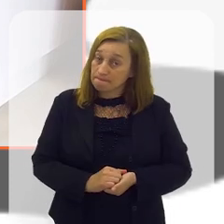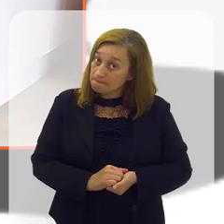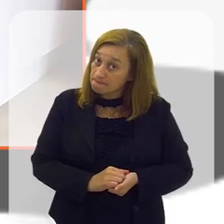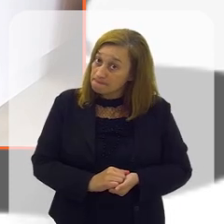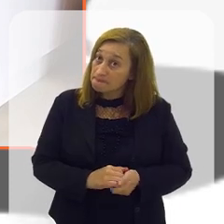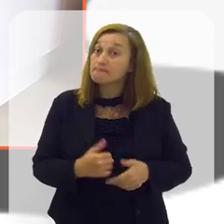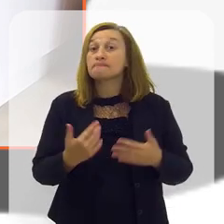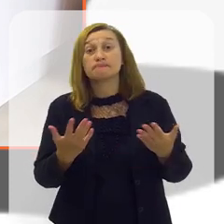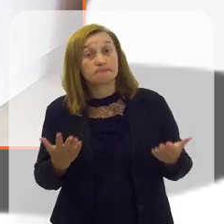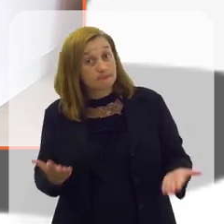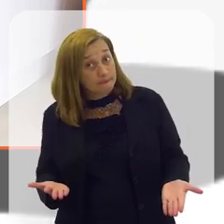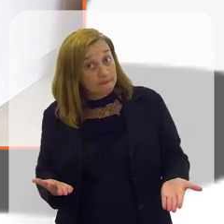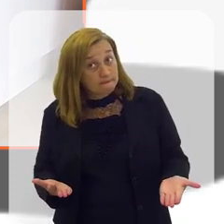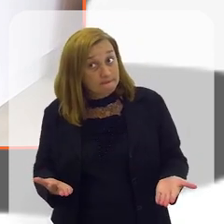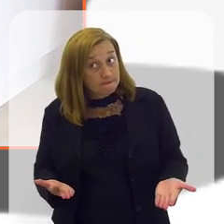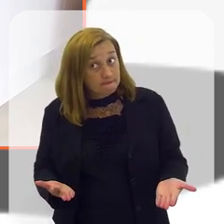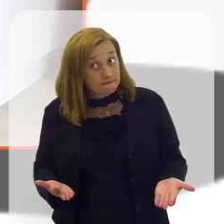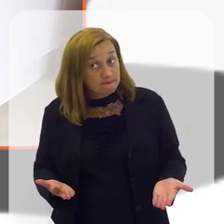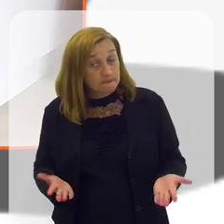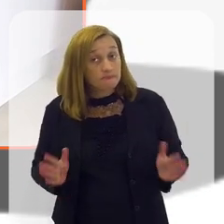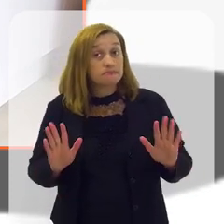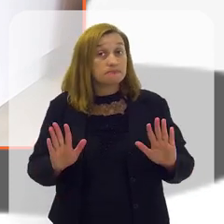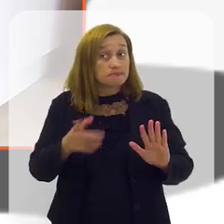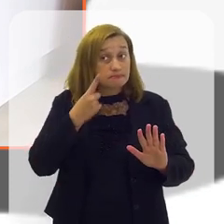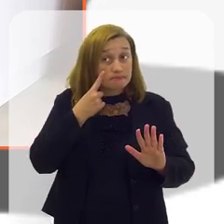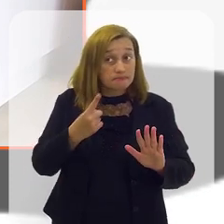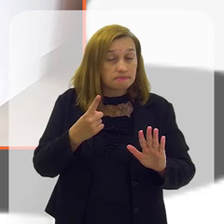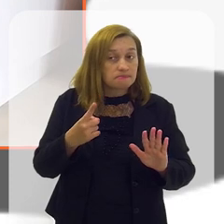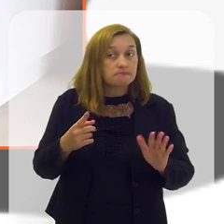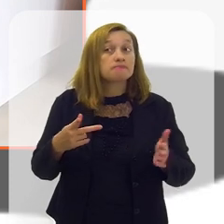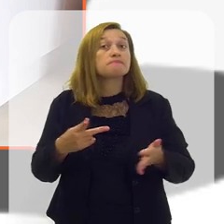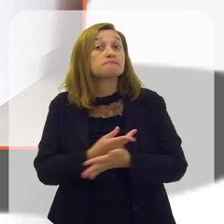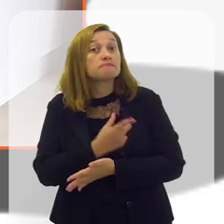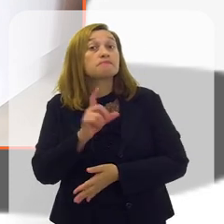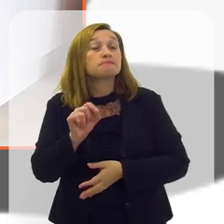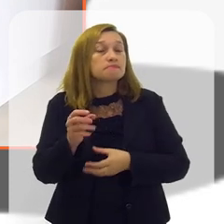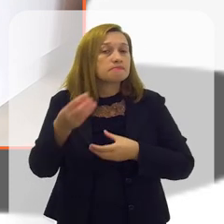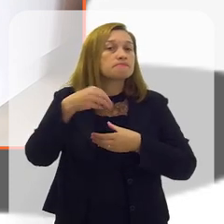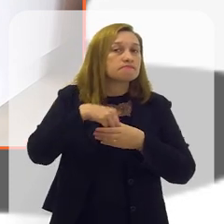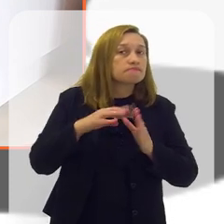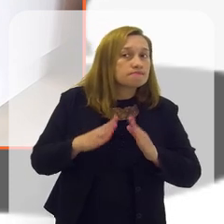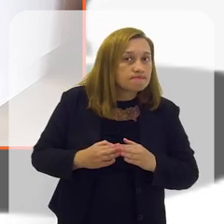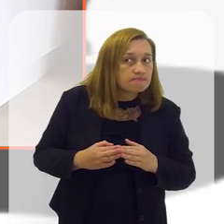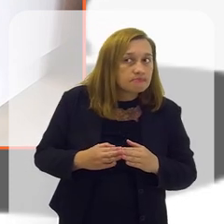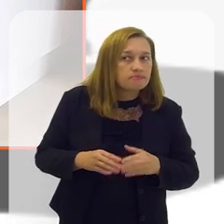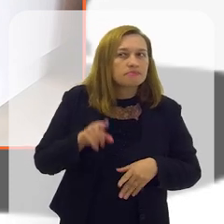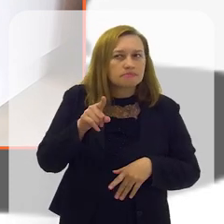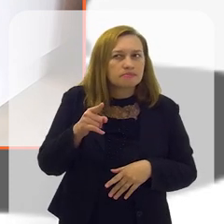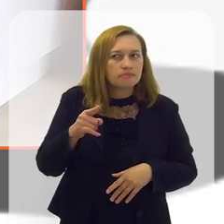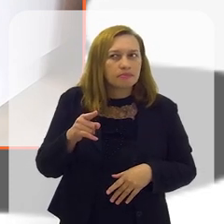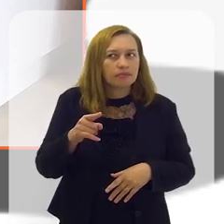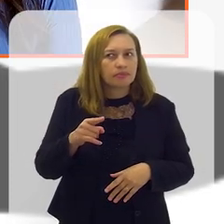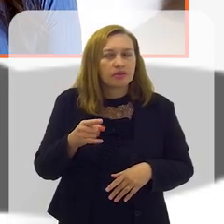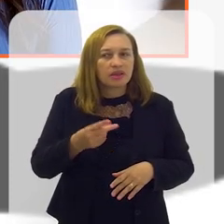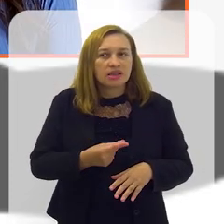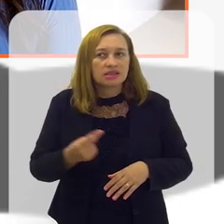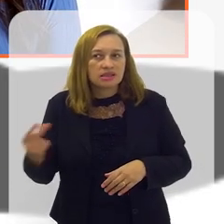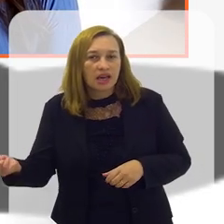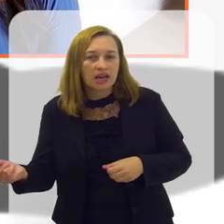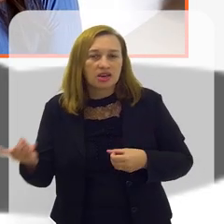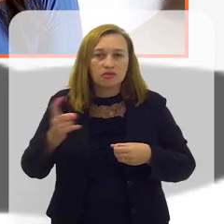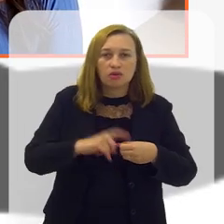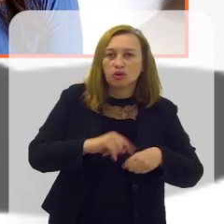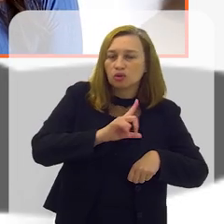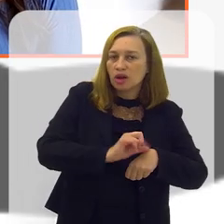seu lar? Então, opa, o que que acontece em casa, né? Você